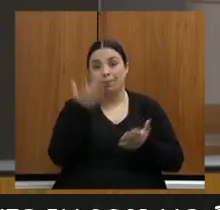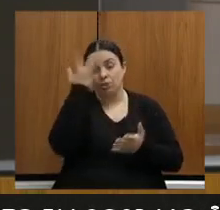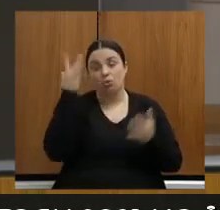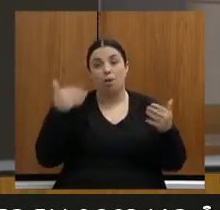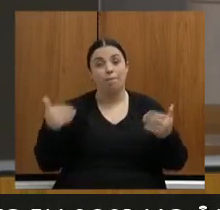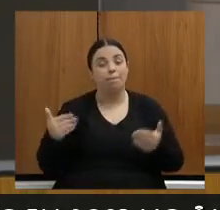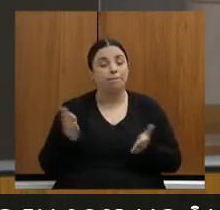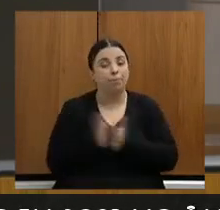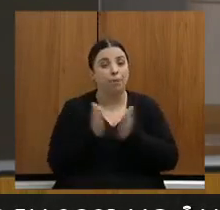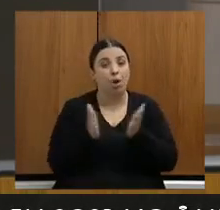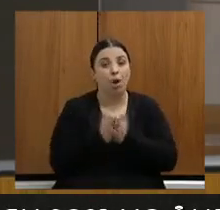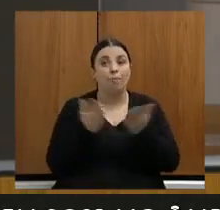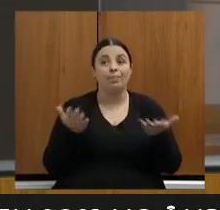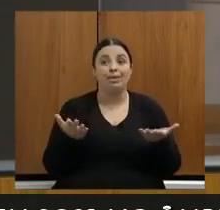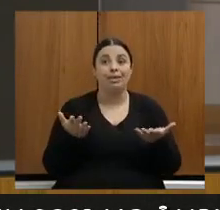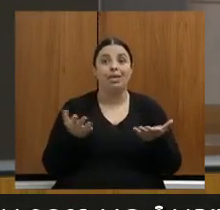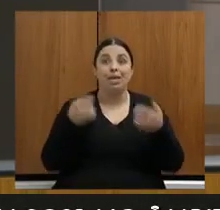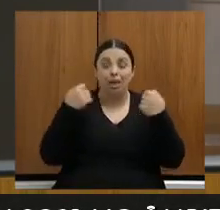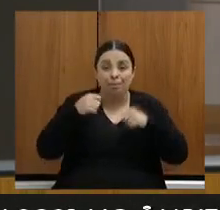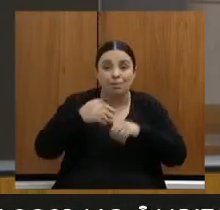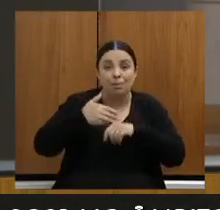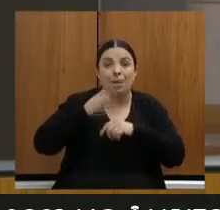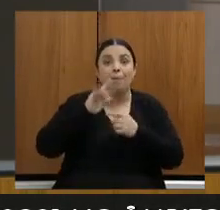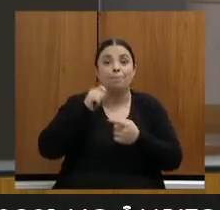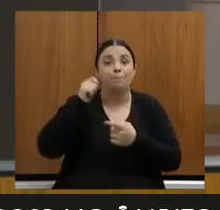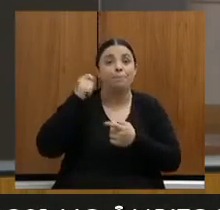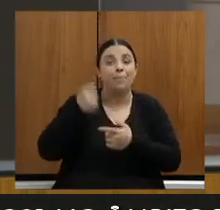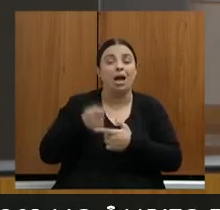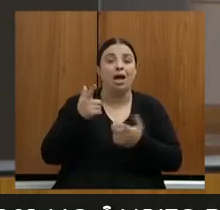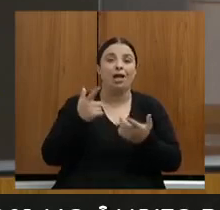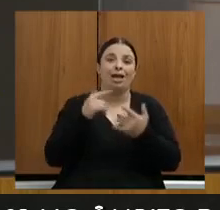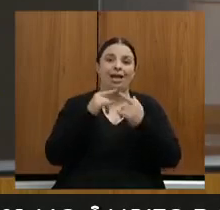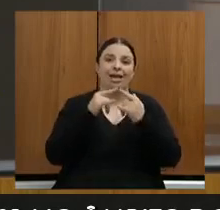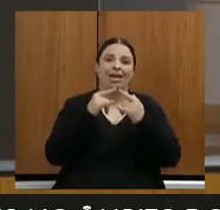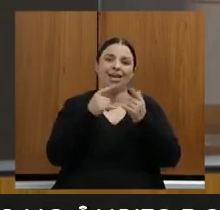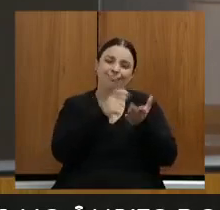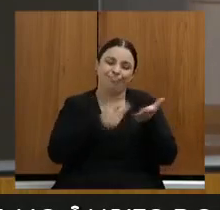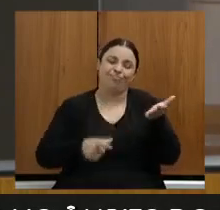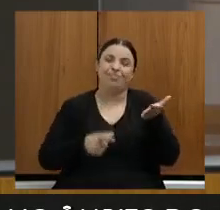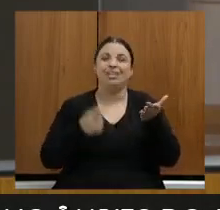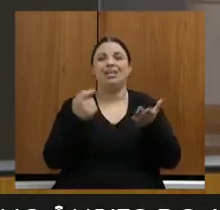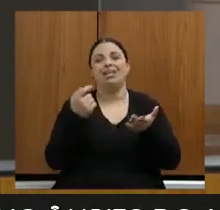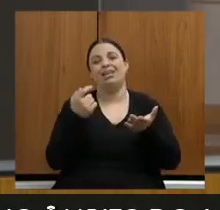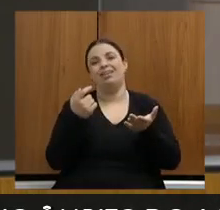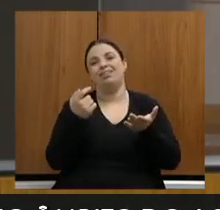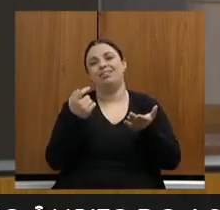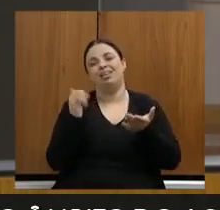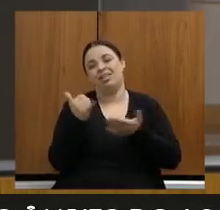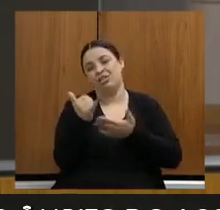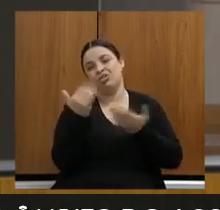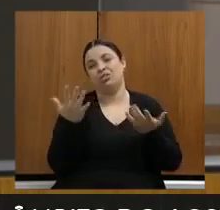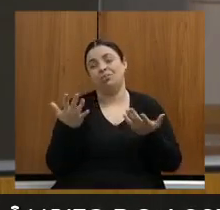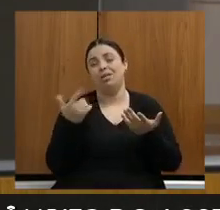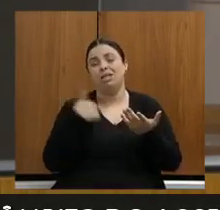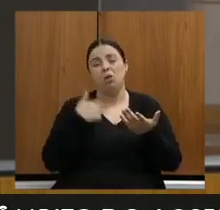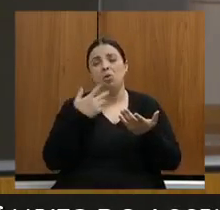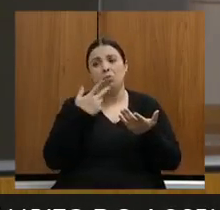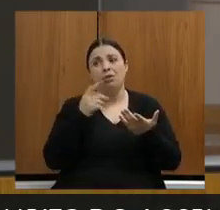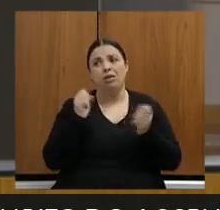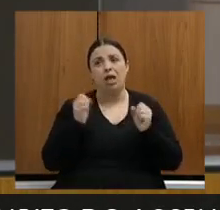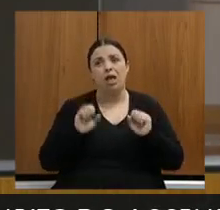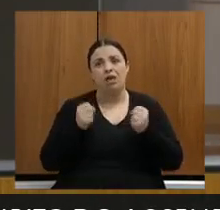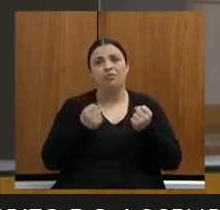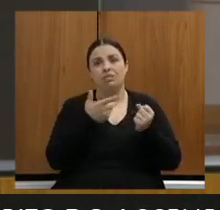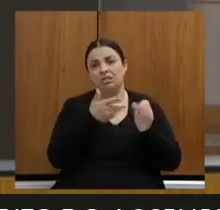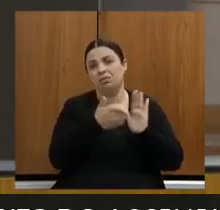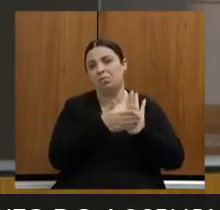carteiros as contas de energia Eu acho que seria uma grande política daí eu queria ser afirmar de novo essa essa proposta e aqui olha que